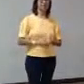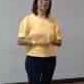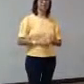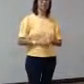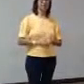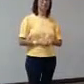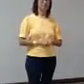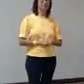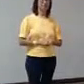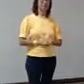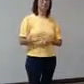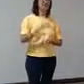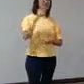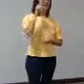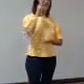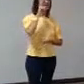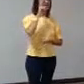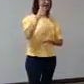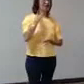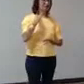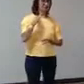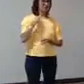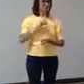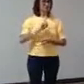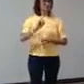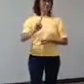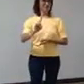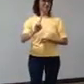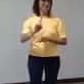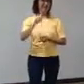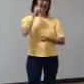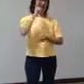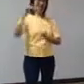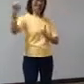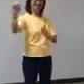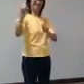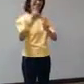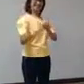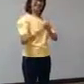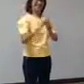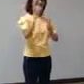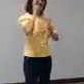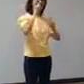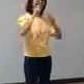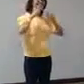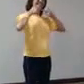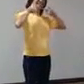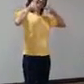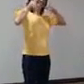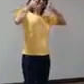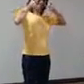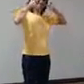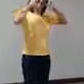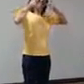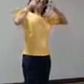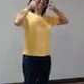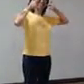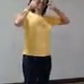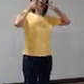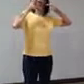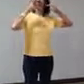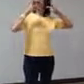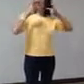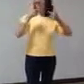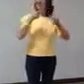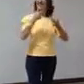na frente do museu, lá em Preston, com um sorriso gigante. E eu recebi um